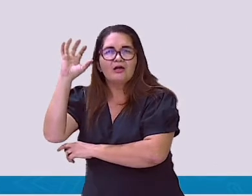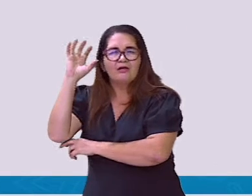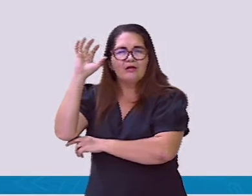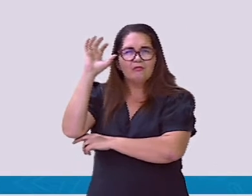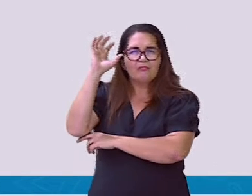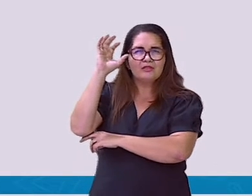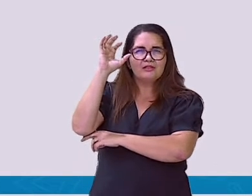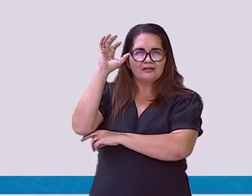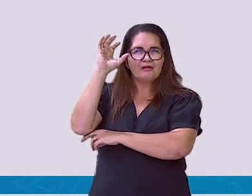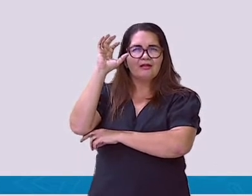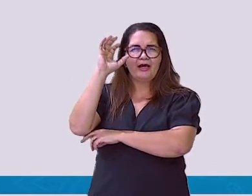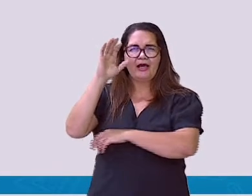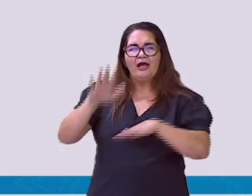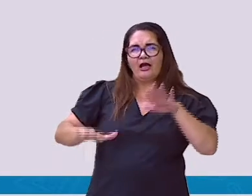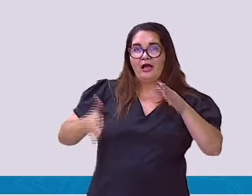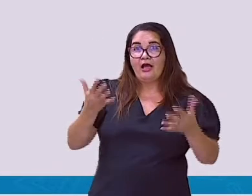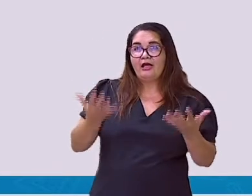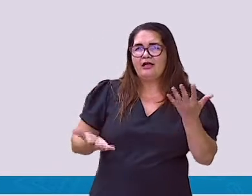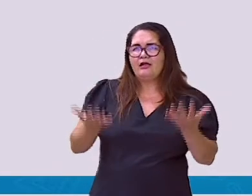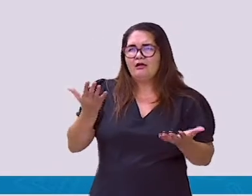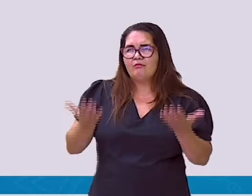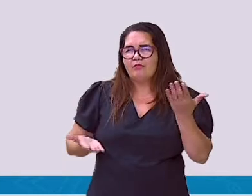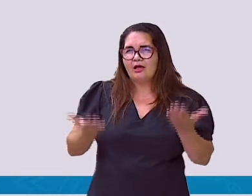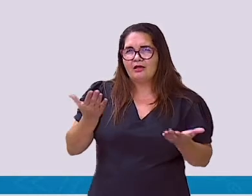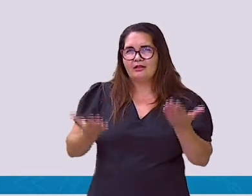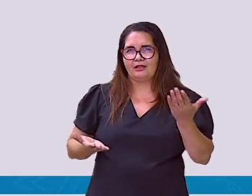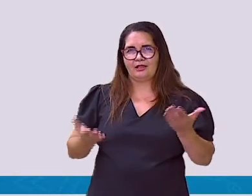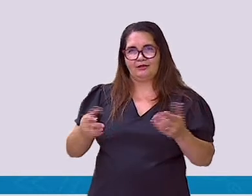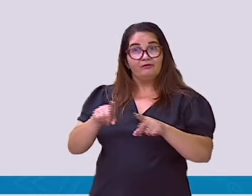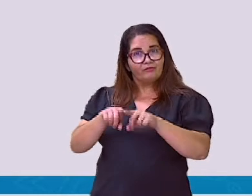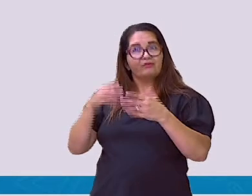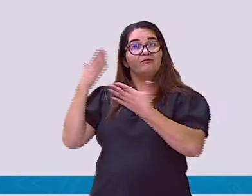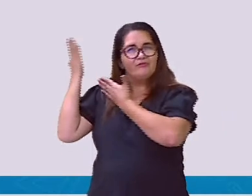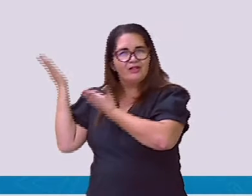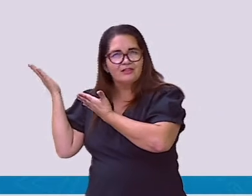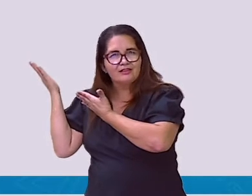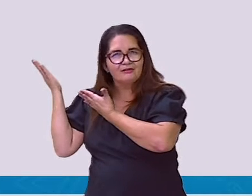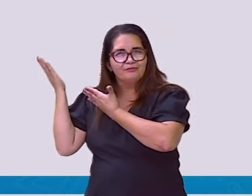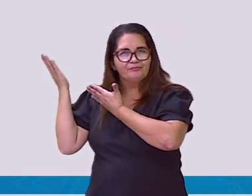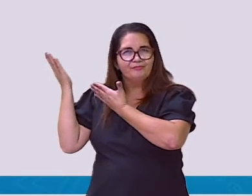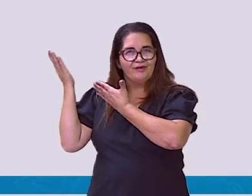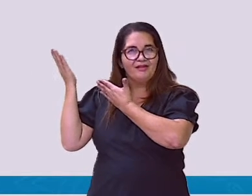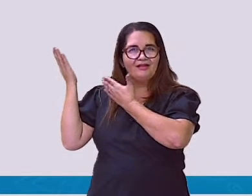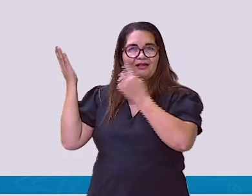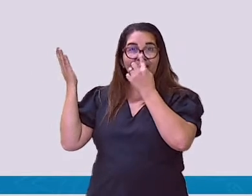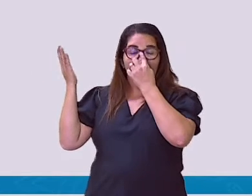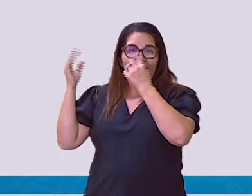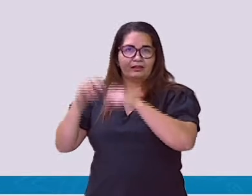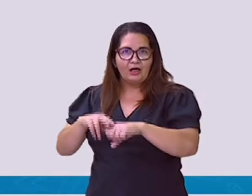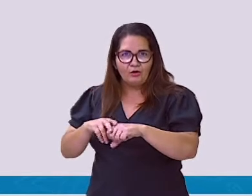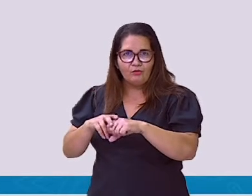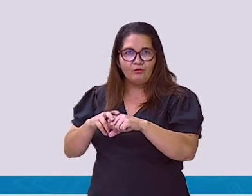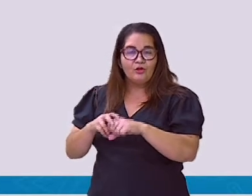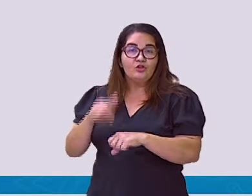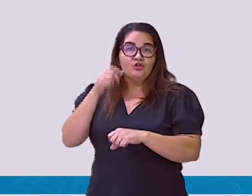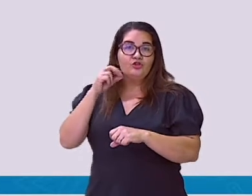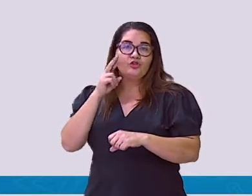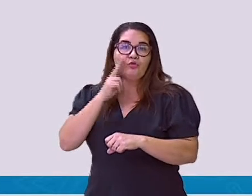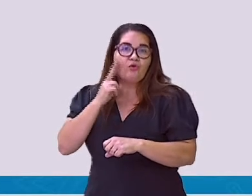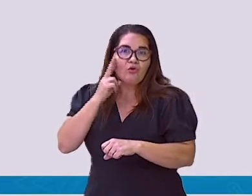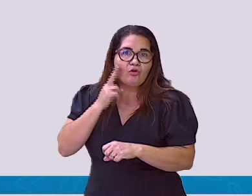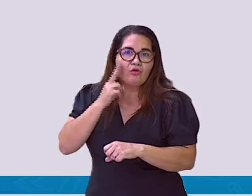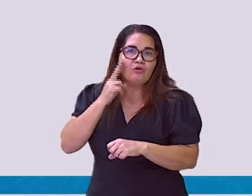De azul, zona glacial ou zona polar. Ok?